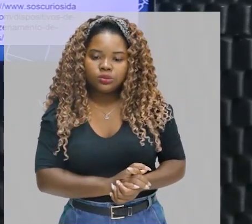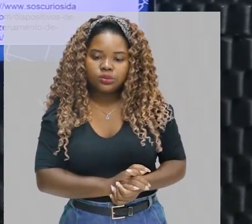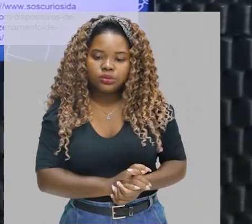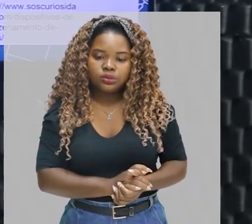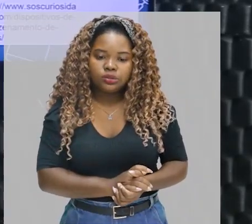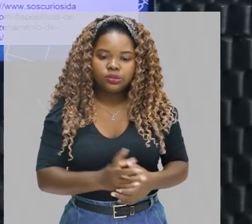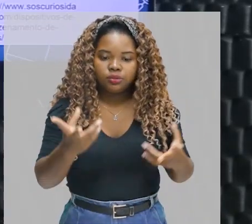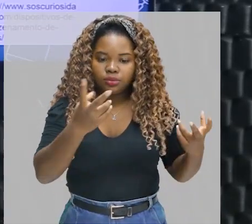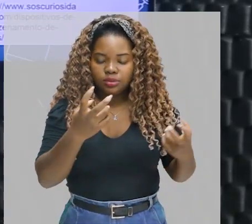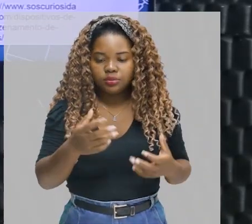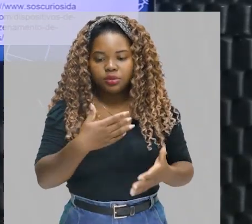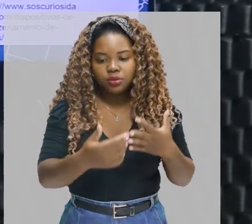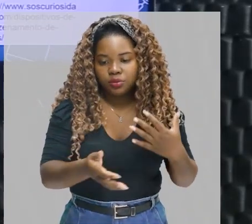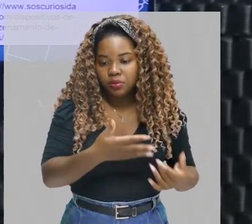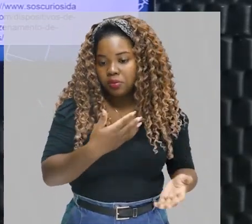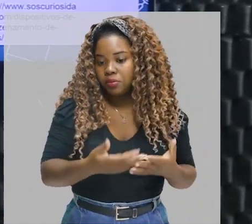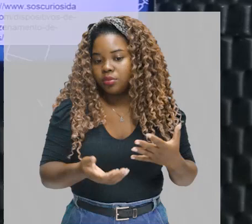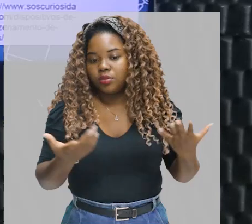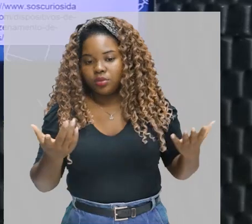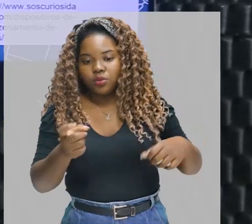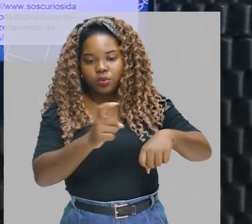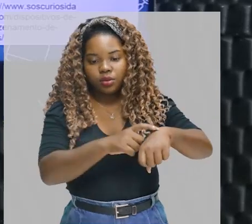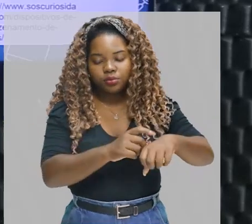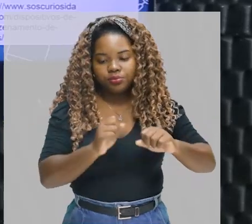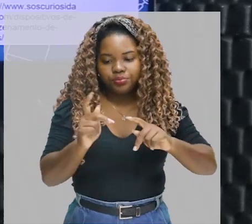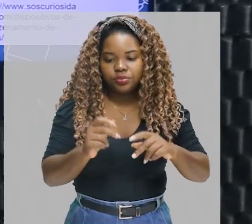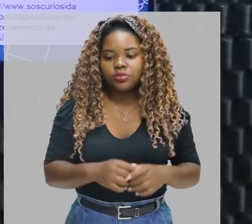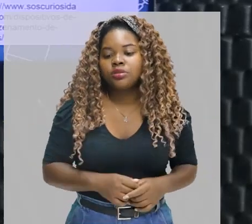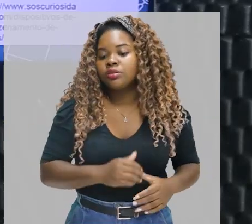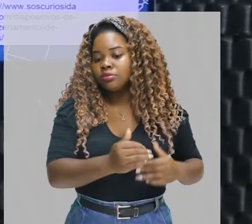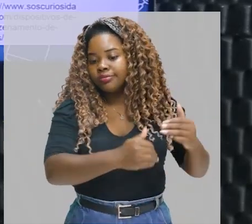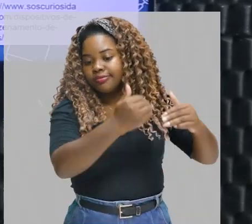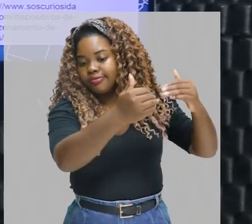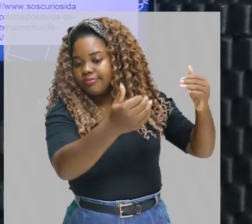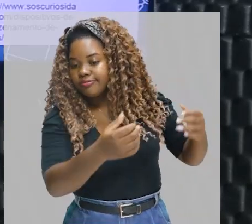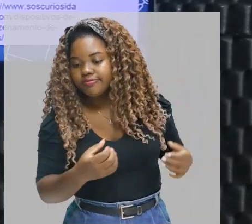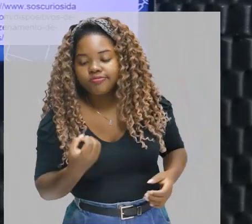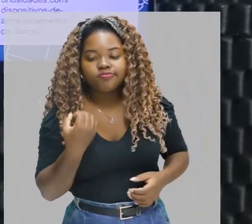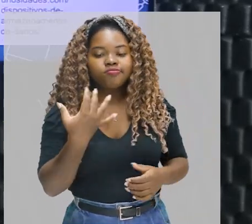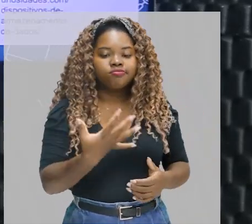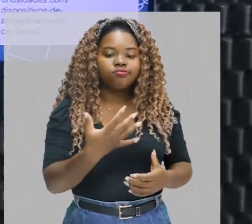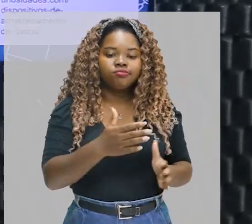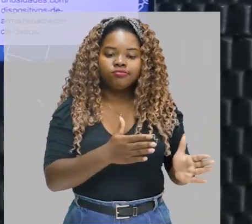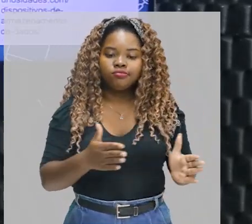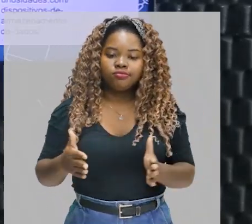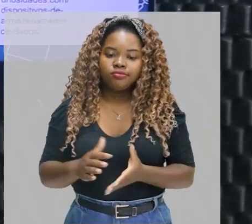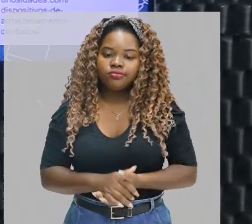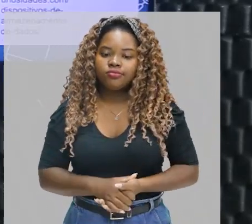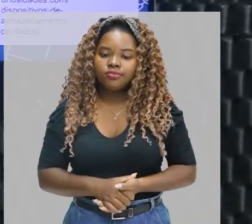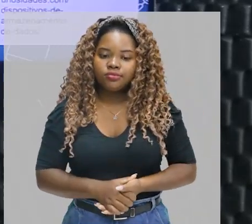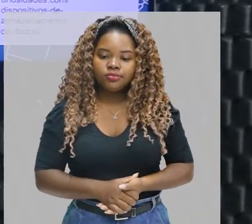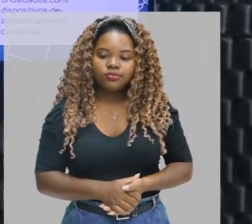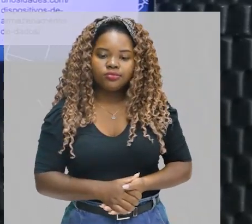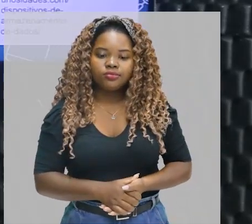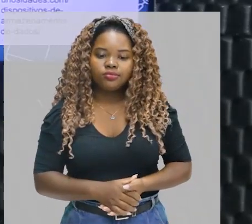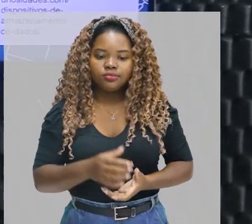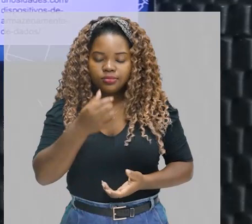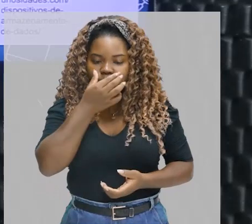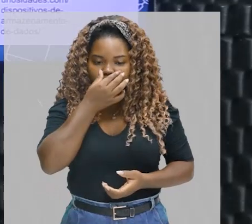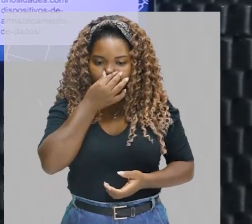qualquer aparelho. Certo? Então nós temos uma evolução com esse processo. Ok?